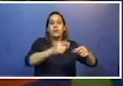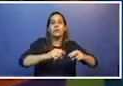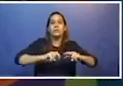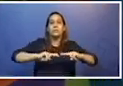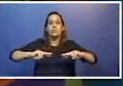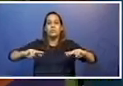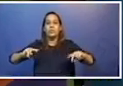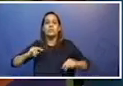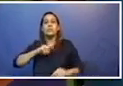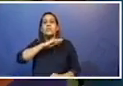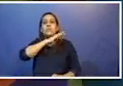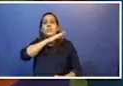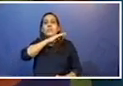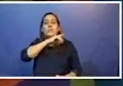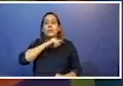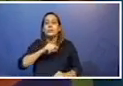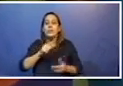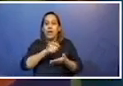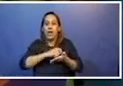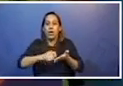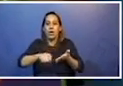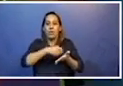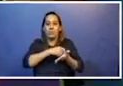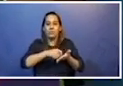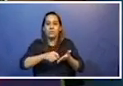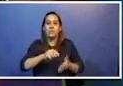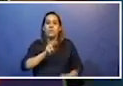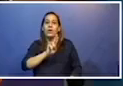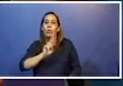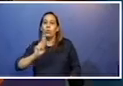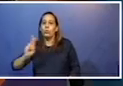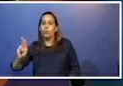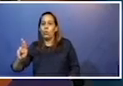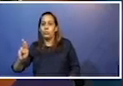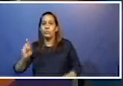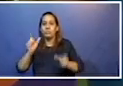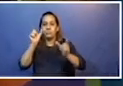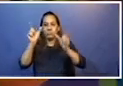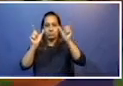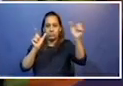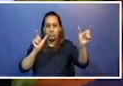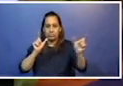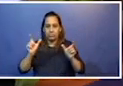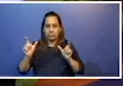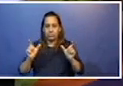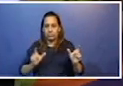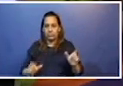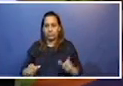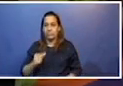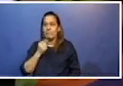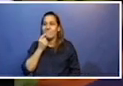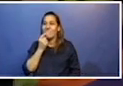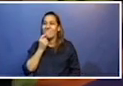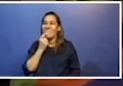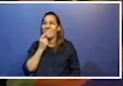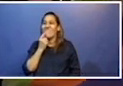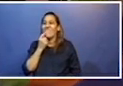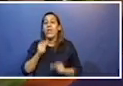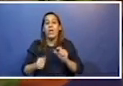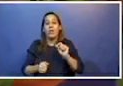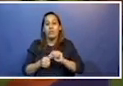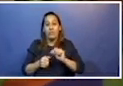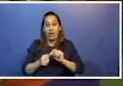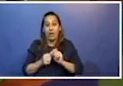de animais. Então, aqui vocês vão completar de acordo com a imagem e o número do animal.